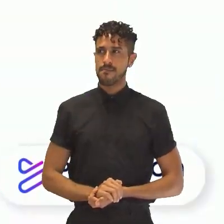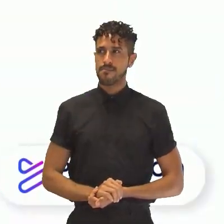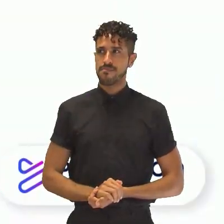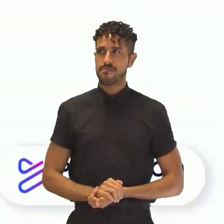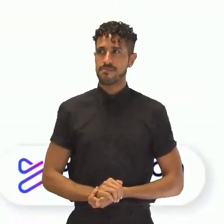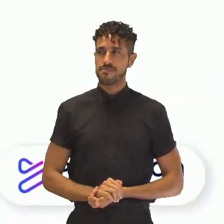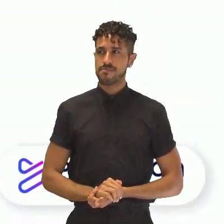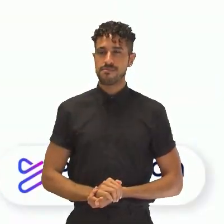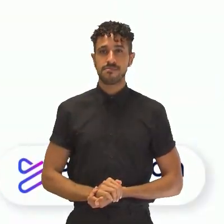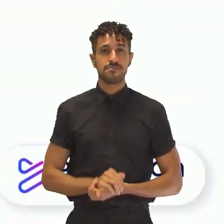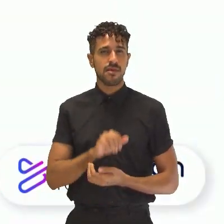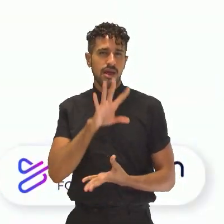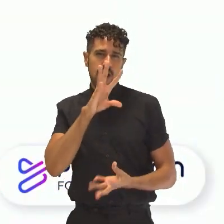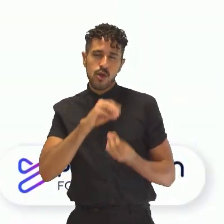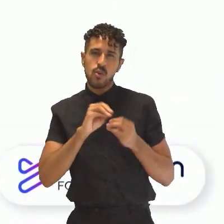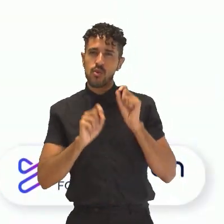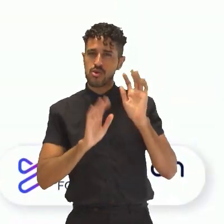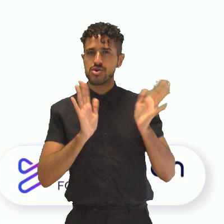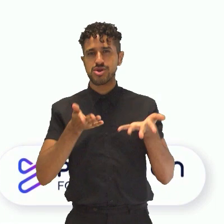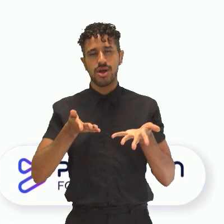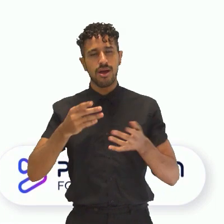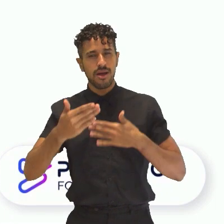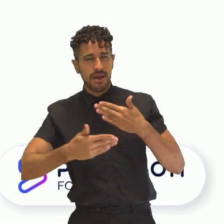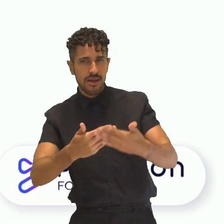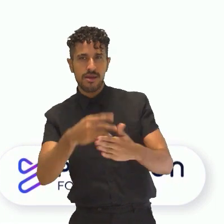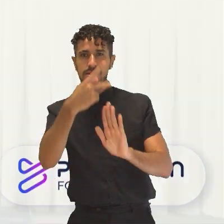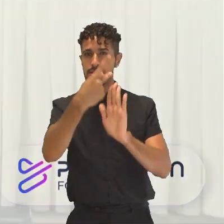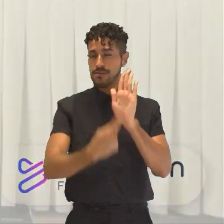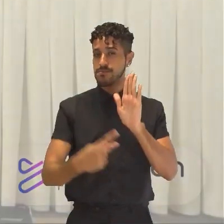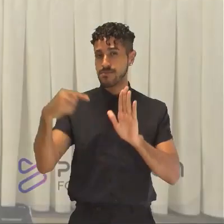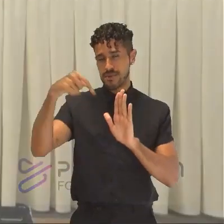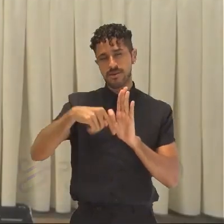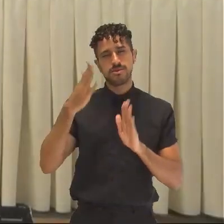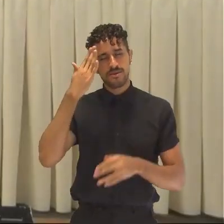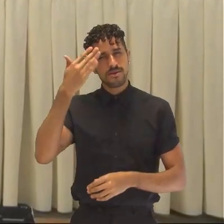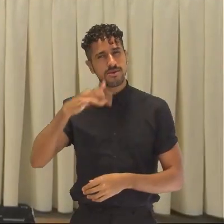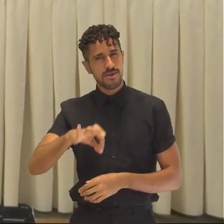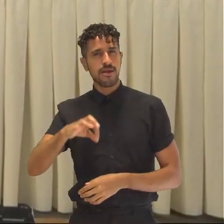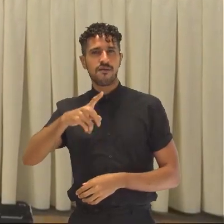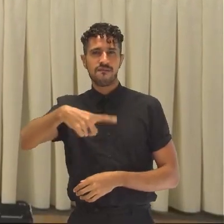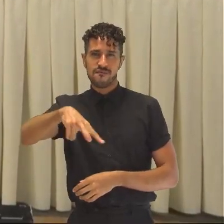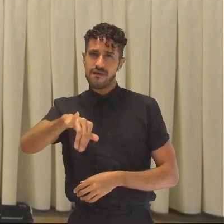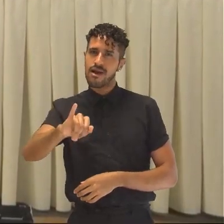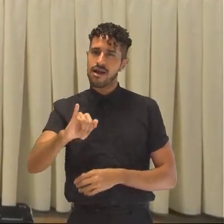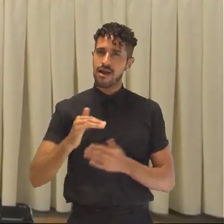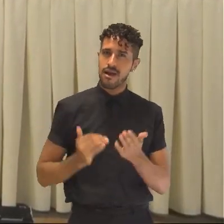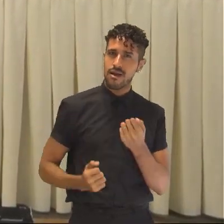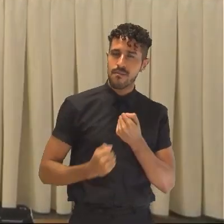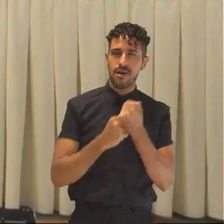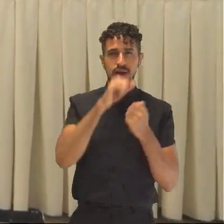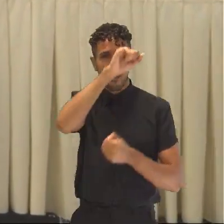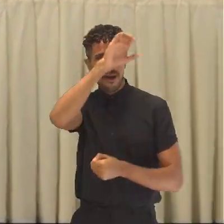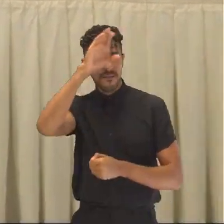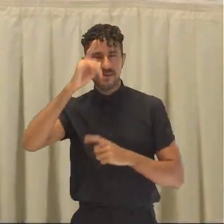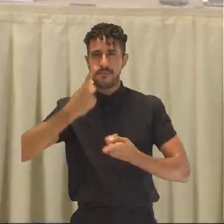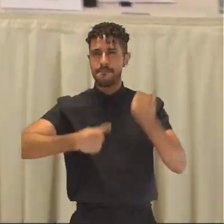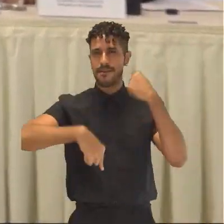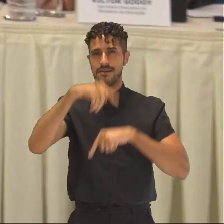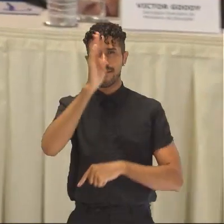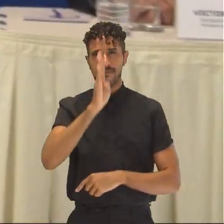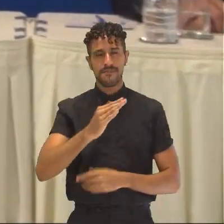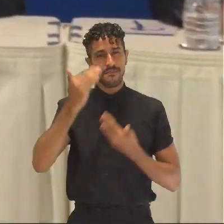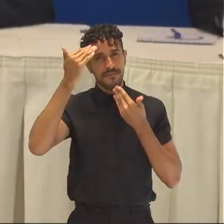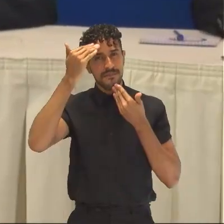Uma pequena amostra do que já está sendo feito no âmbito desse projeto e com certeza vai ajudar a fazer a alfabetização no nosso país decolar. Muito obrigado.